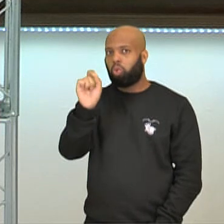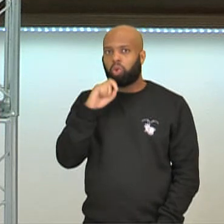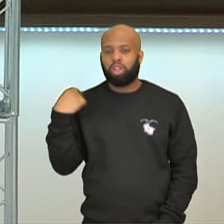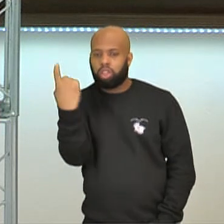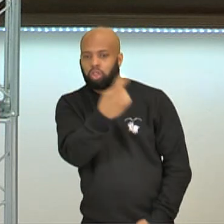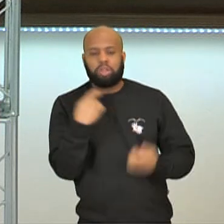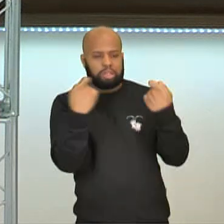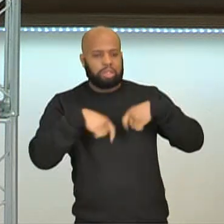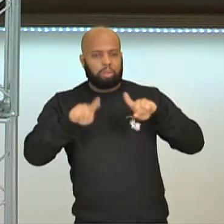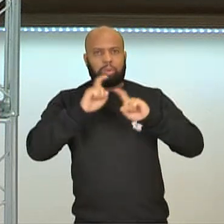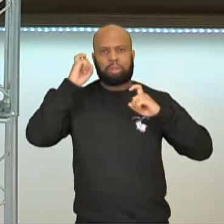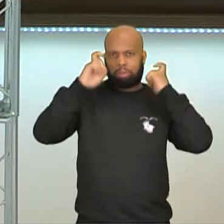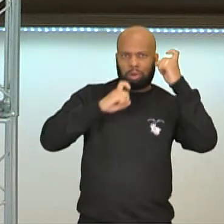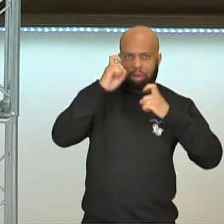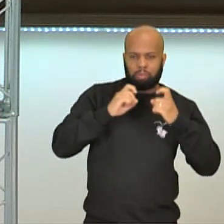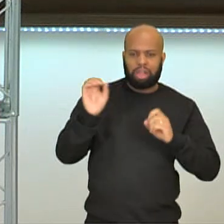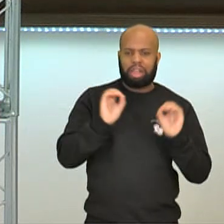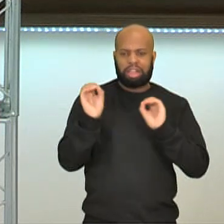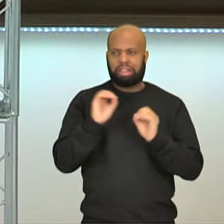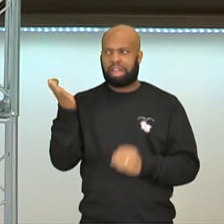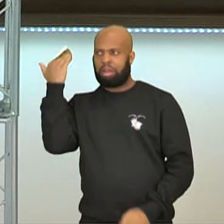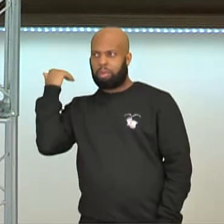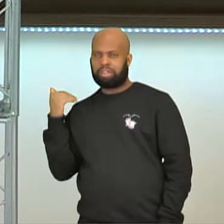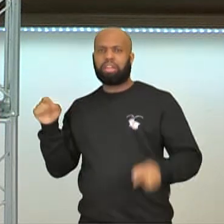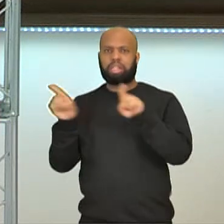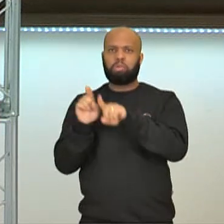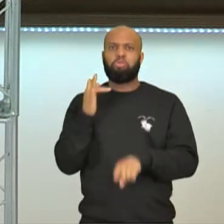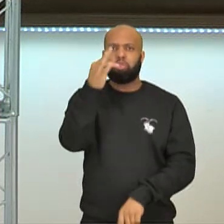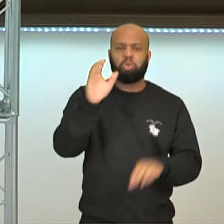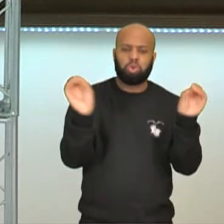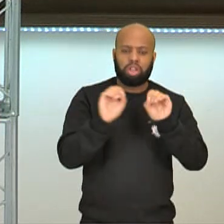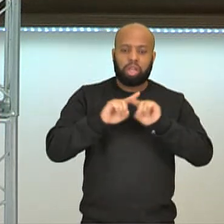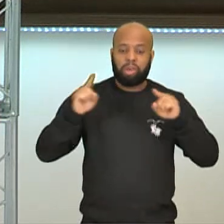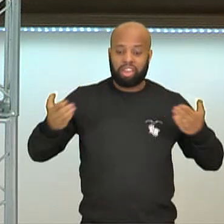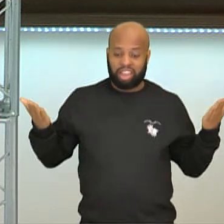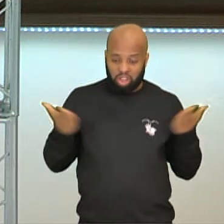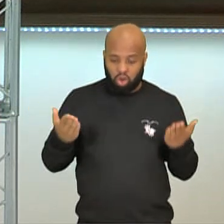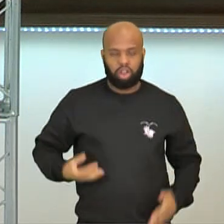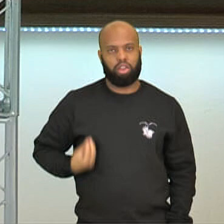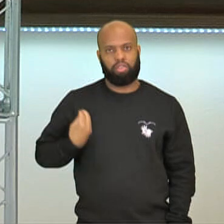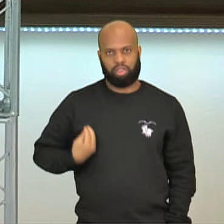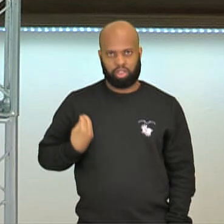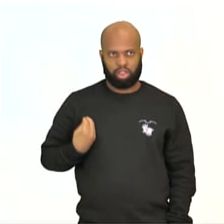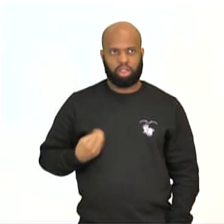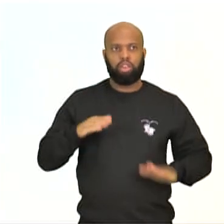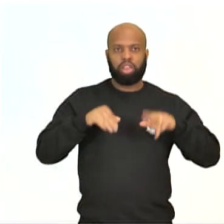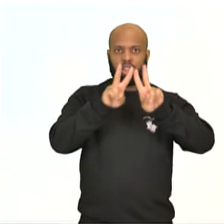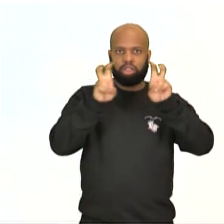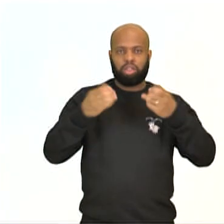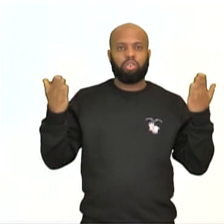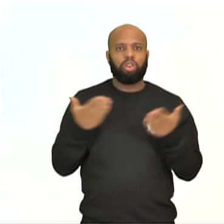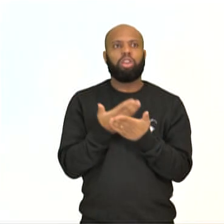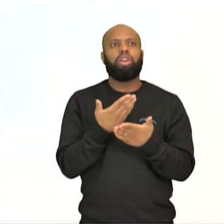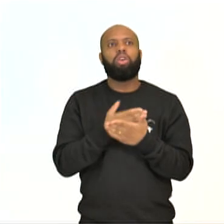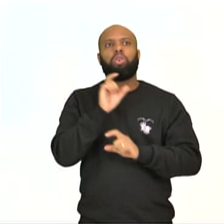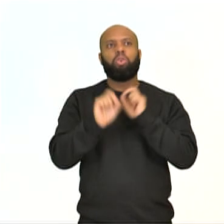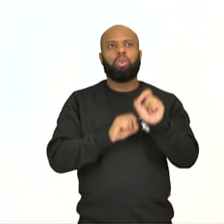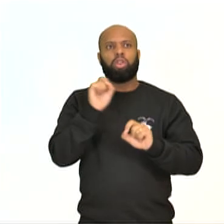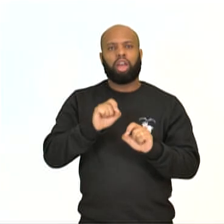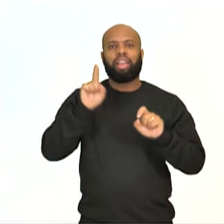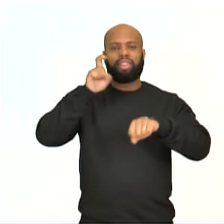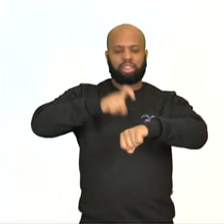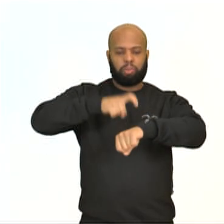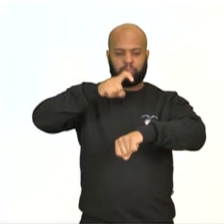não precisa se preocupar nem com o passado, nem com o futuro, mas devemos viver o agora. Então, o tema da aula de hoje vai ser o